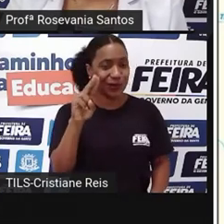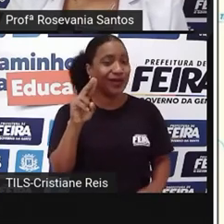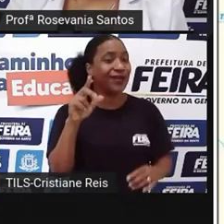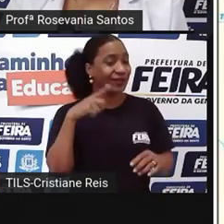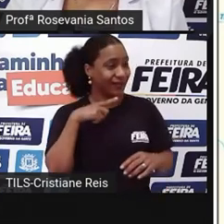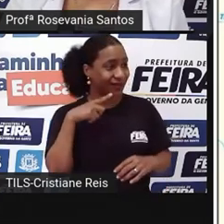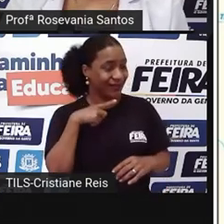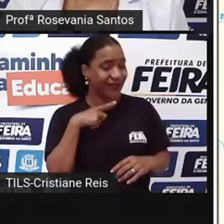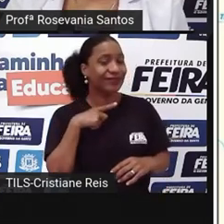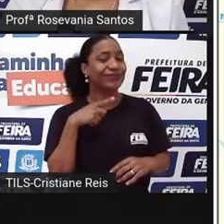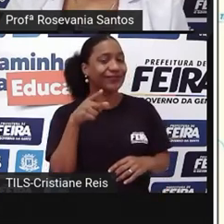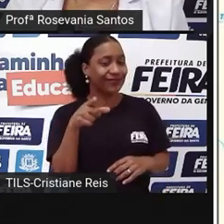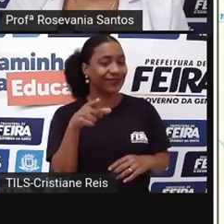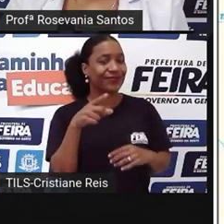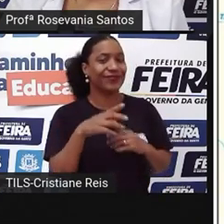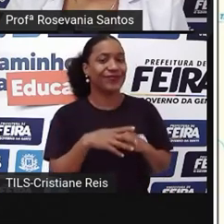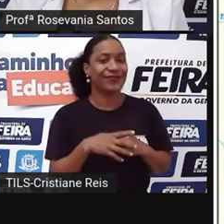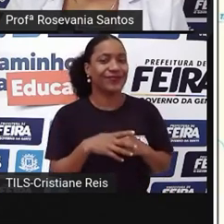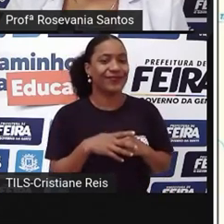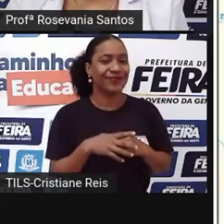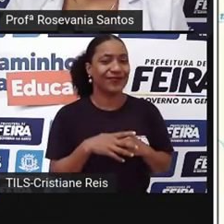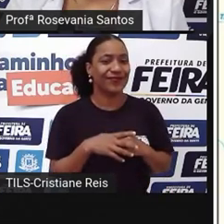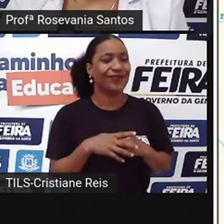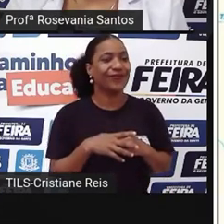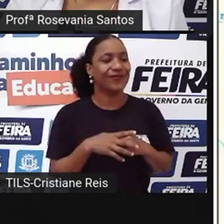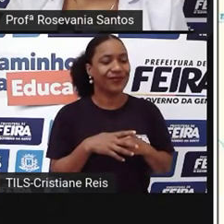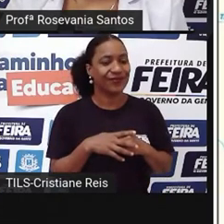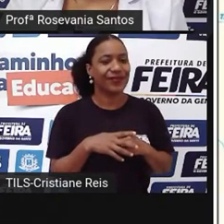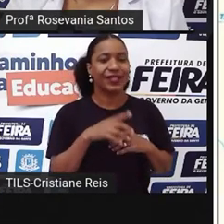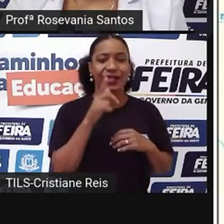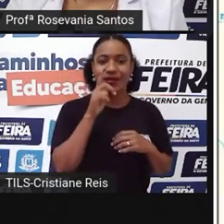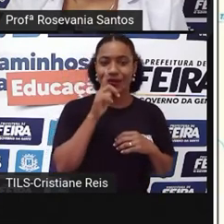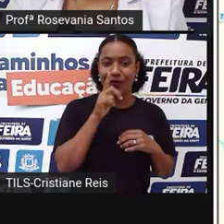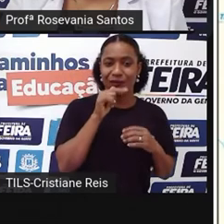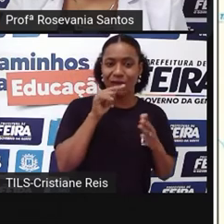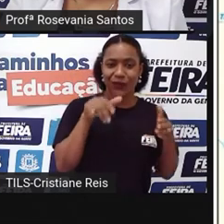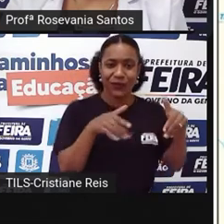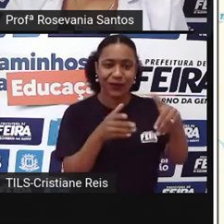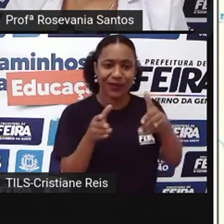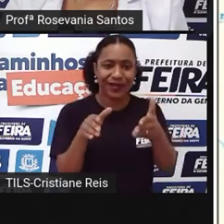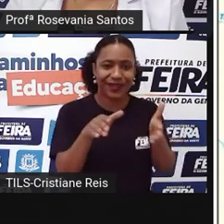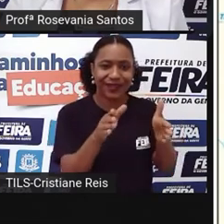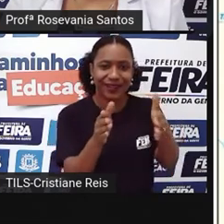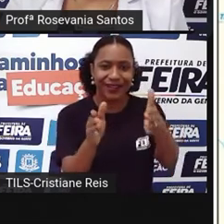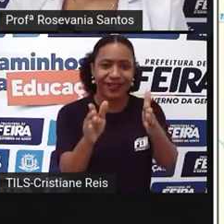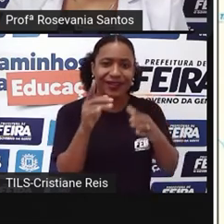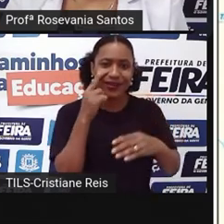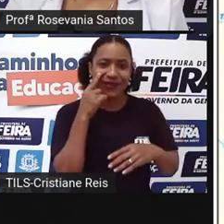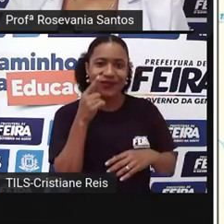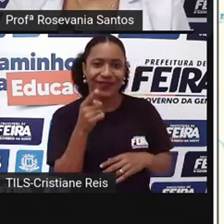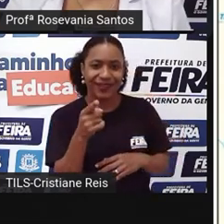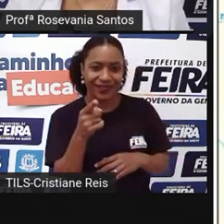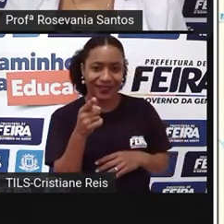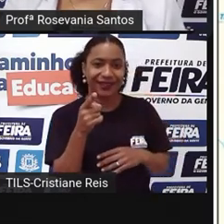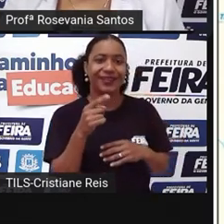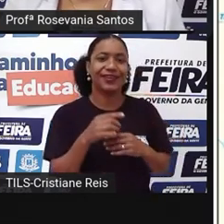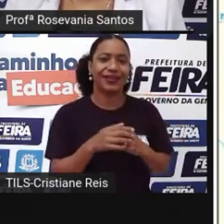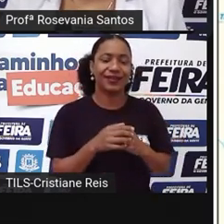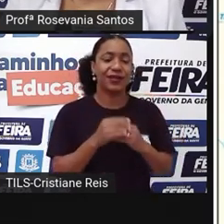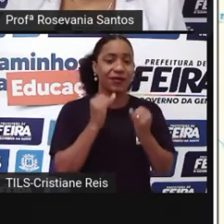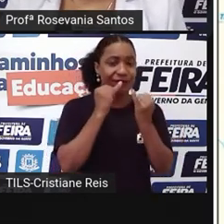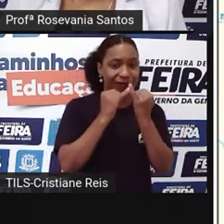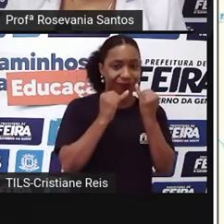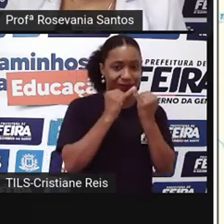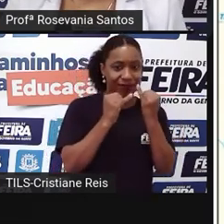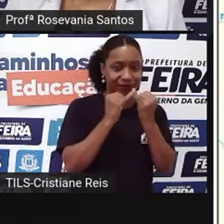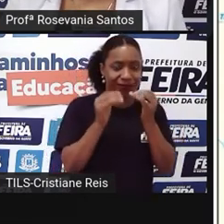forma, né, aqui do nosso, né, o Rio Iguaçu, olha ele aqui, tá vendo? Aí fica lá, né, na Foz do